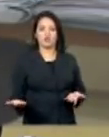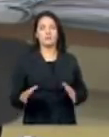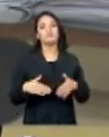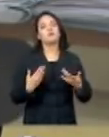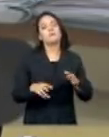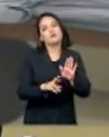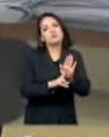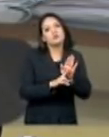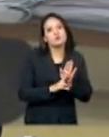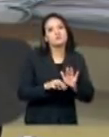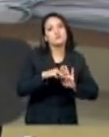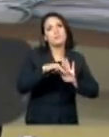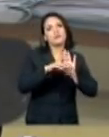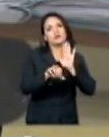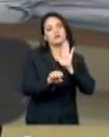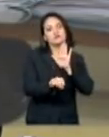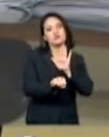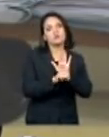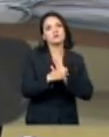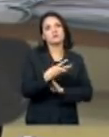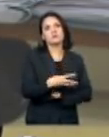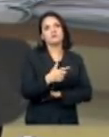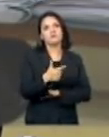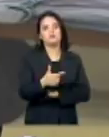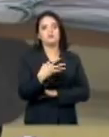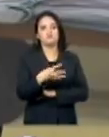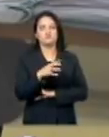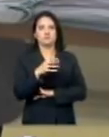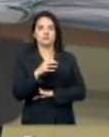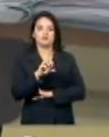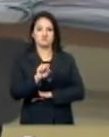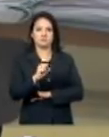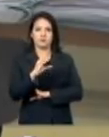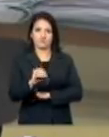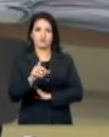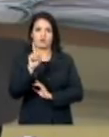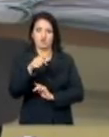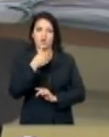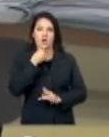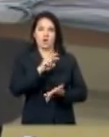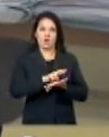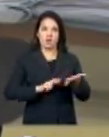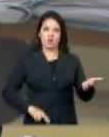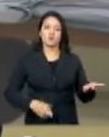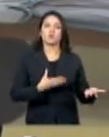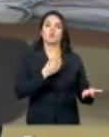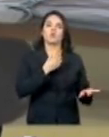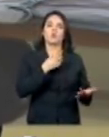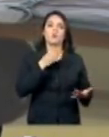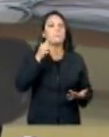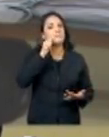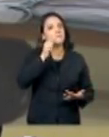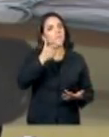segurança 22.080 do recurso